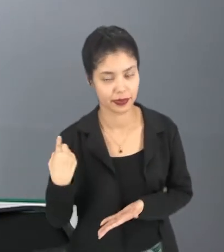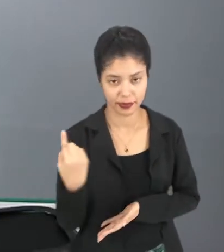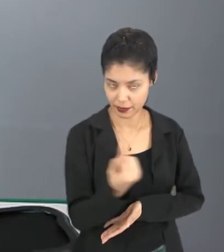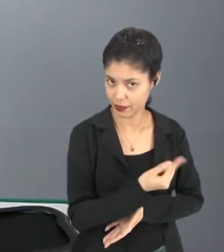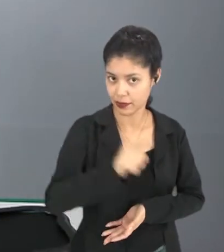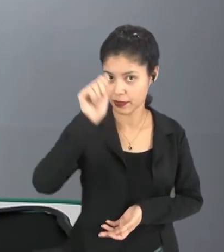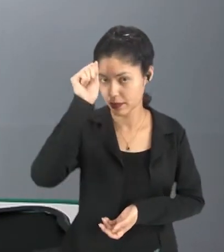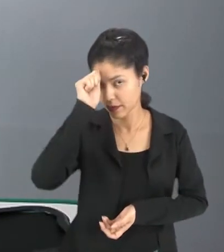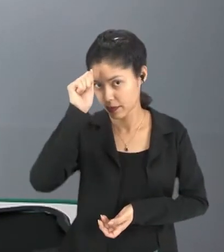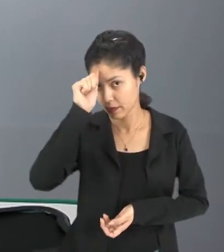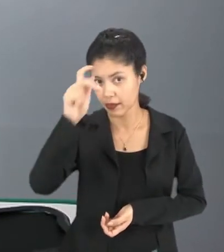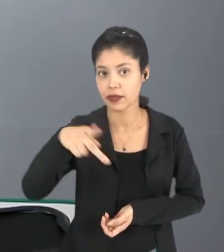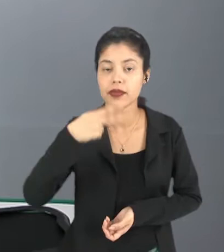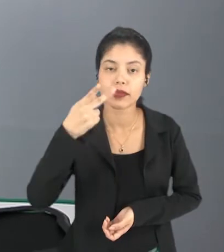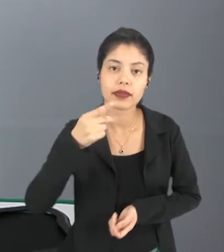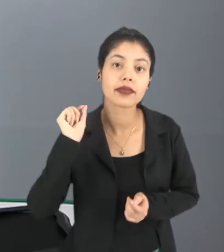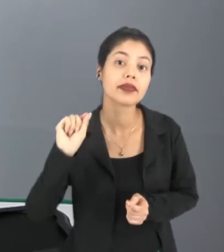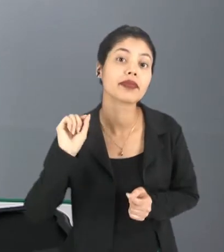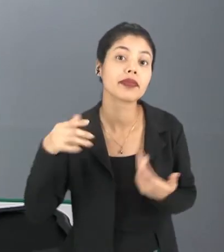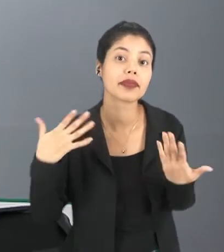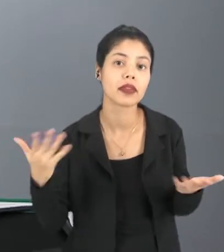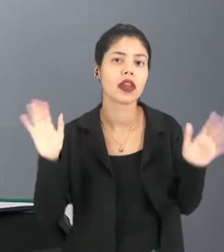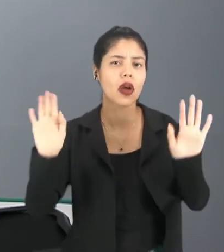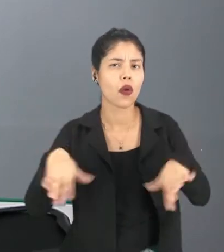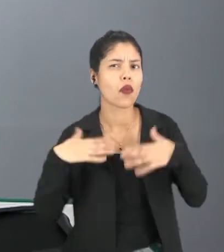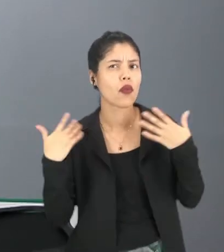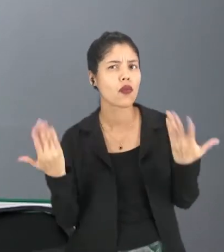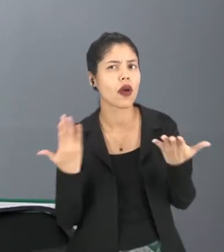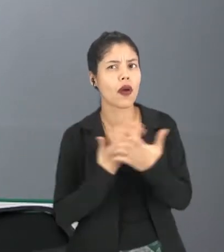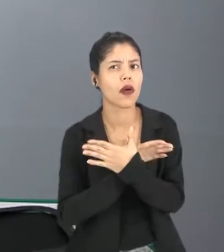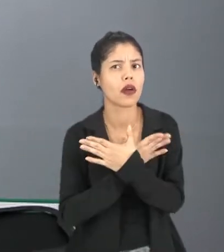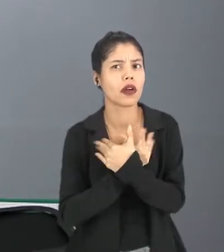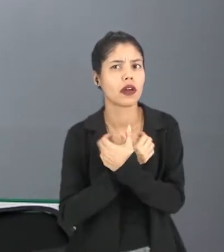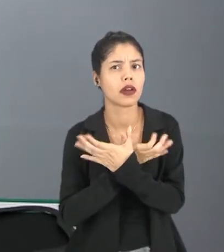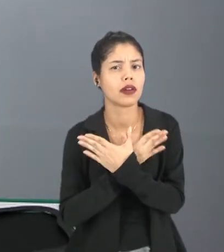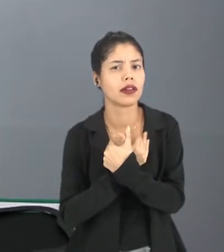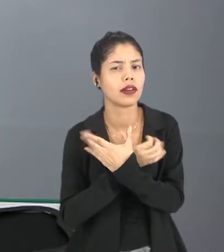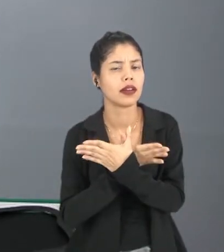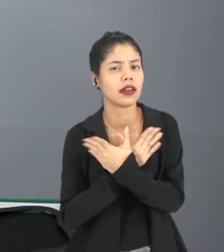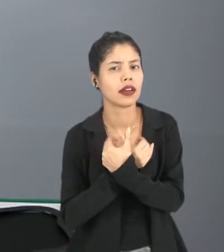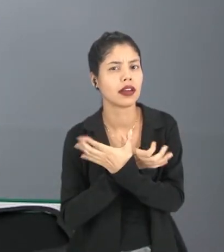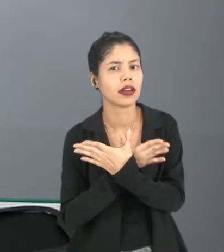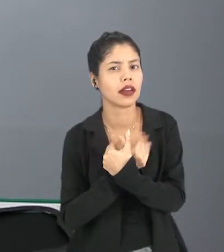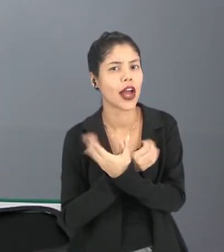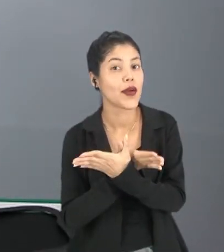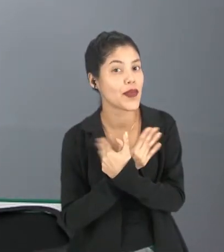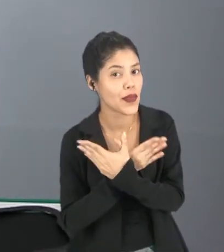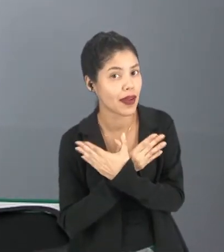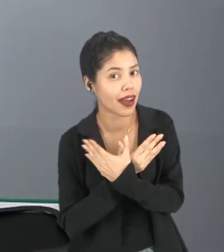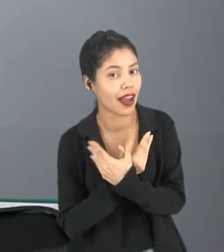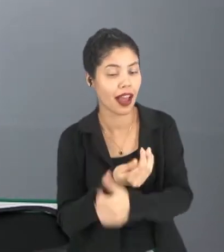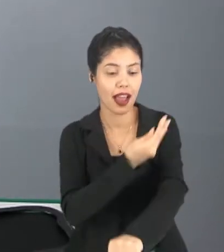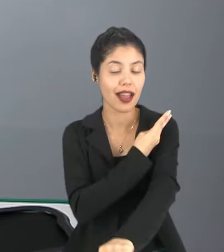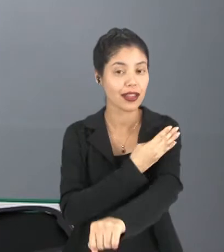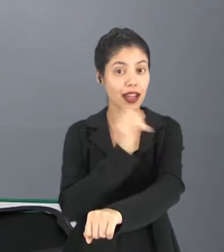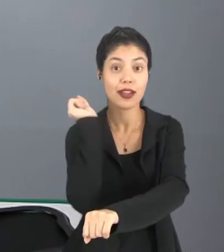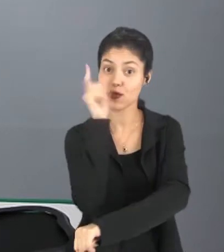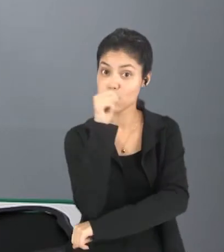nosso autor está falando sobre quais borboletas? As borboletas